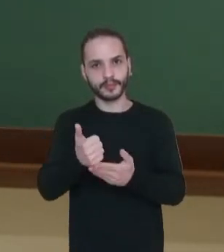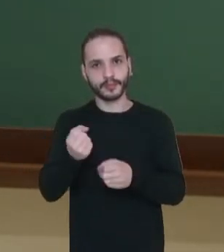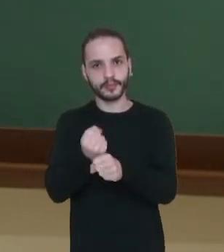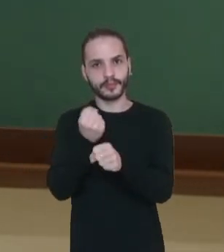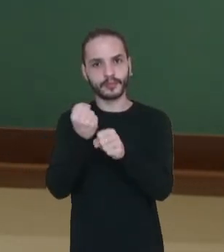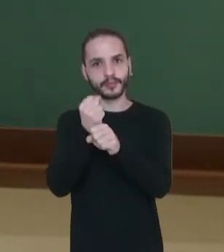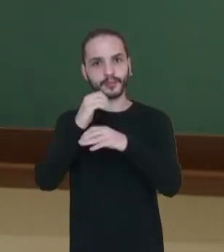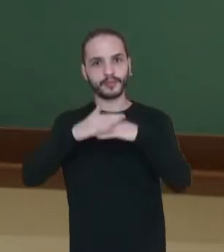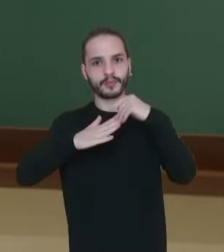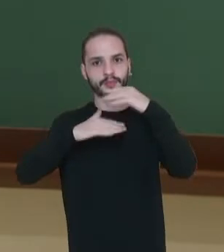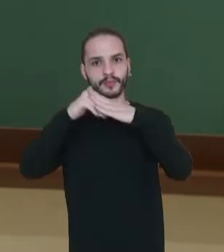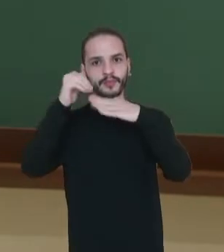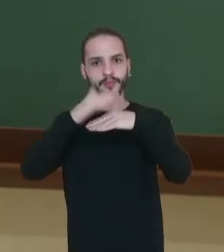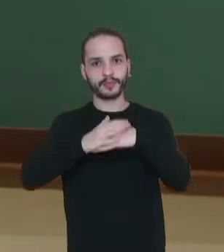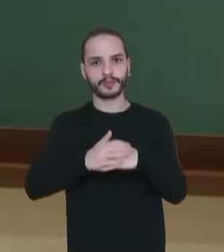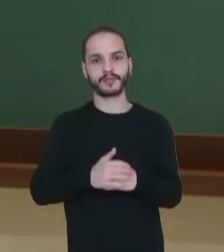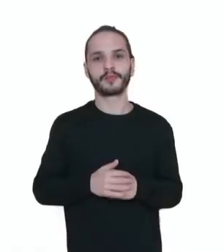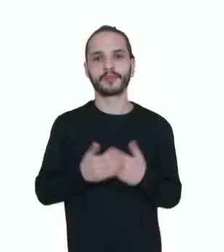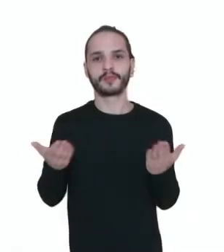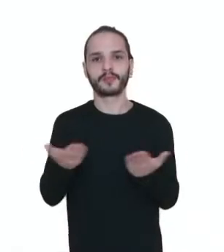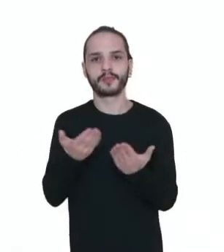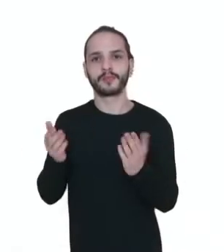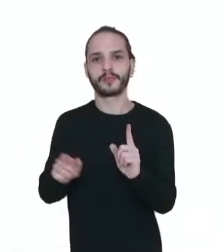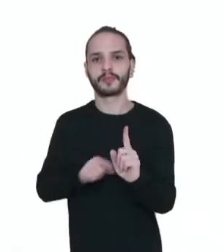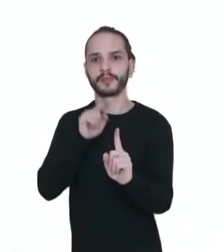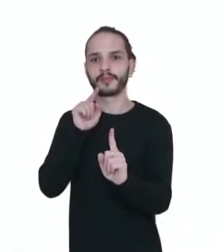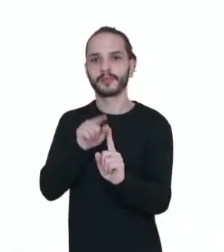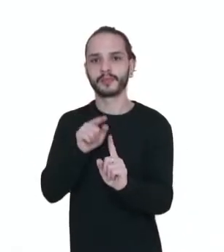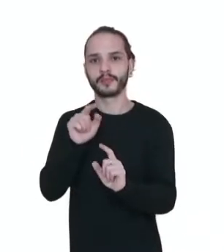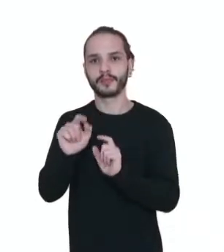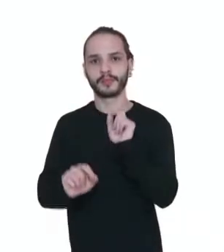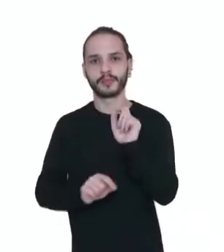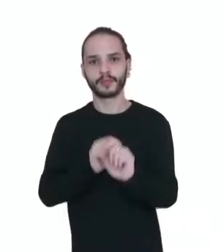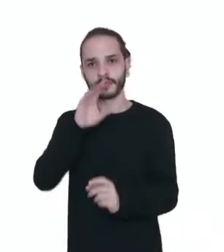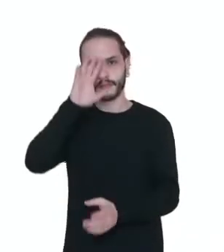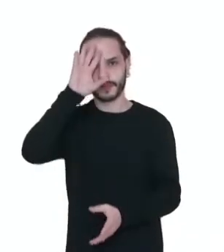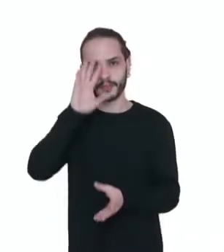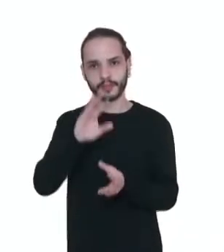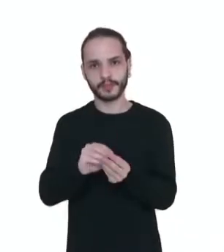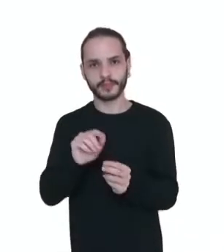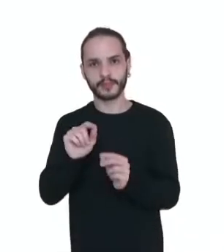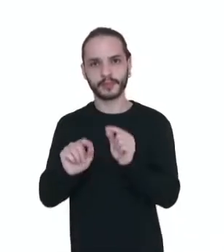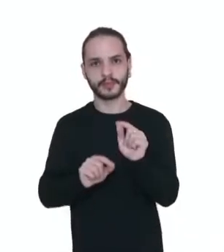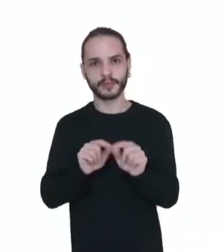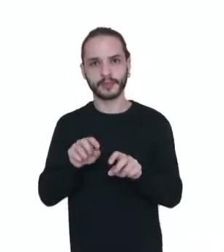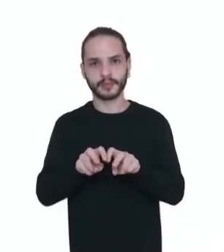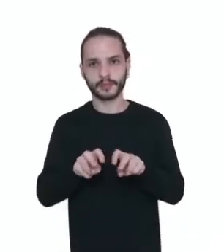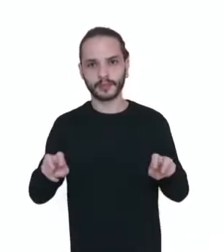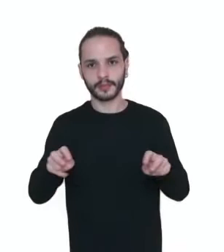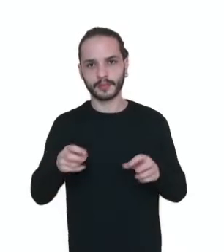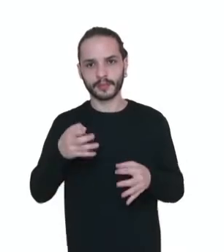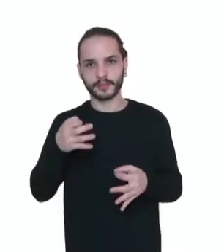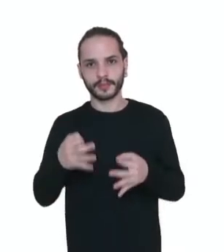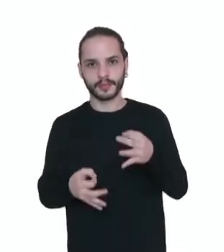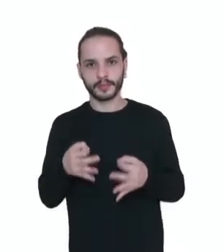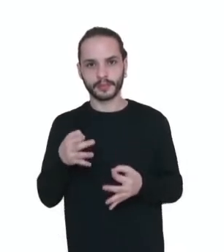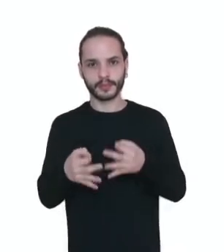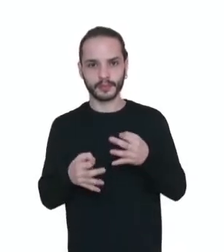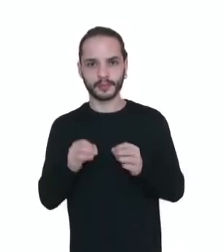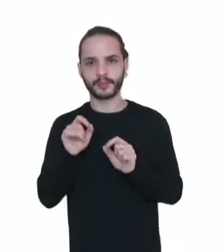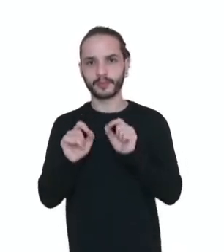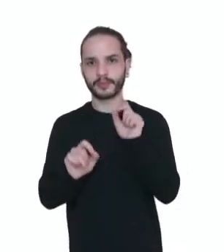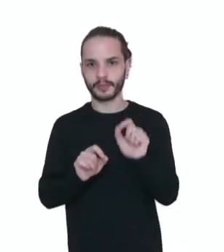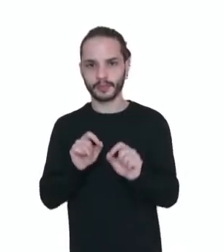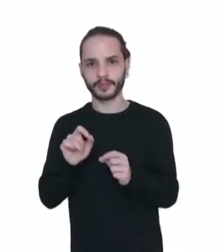vejamos aqui quais são os nossos objetivos. Consistem em compreender o que é um júri simulado, primeiramente, né, inferir